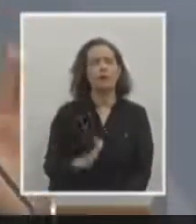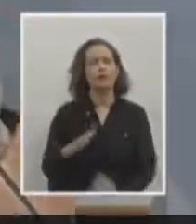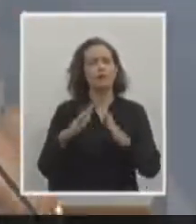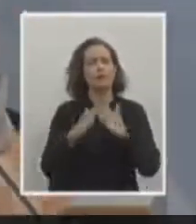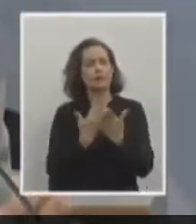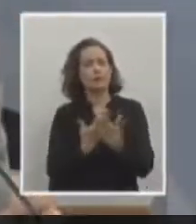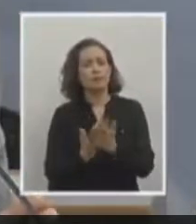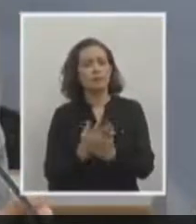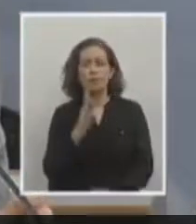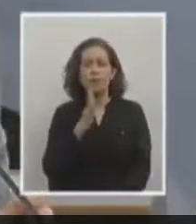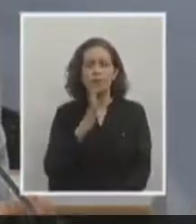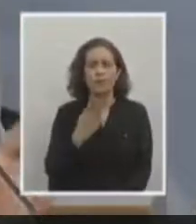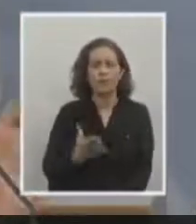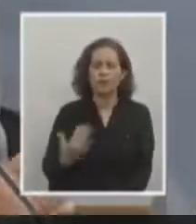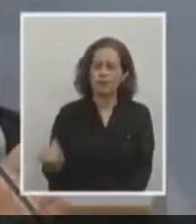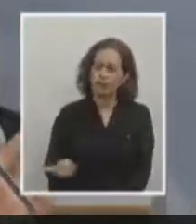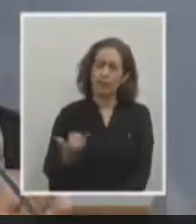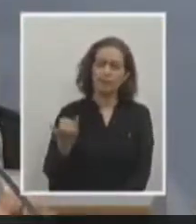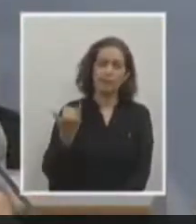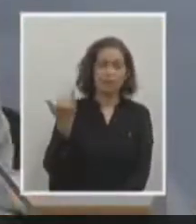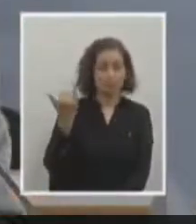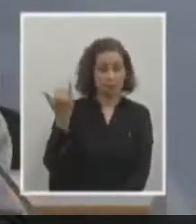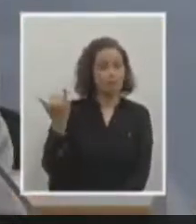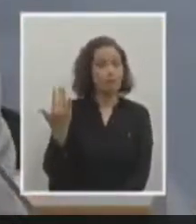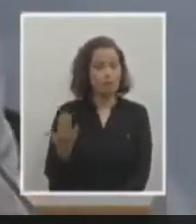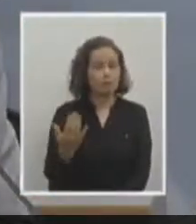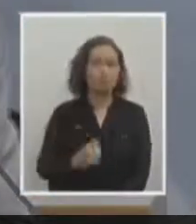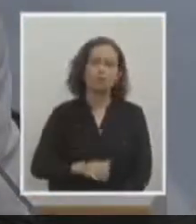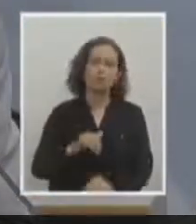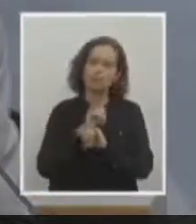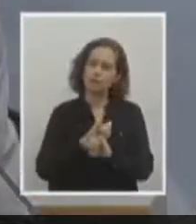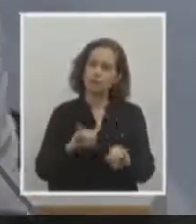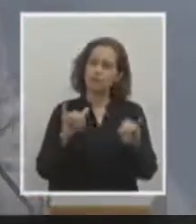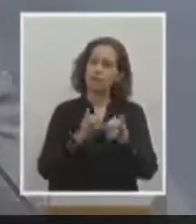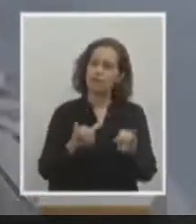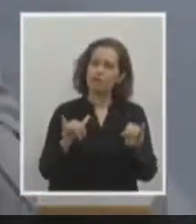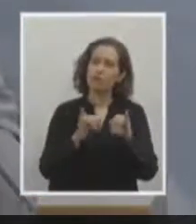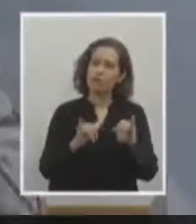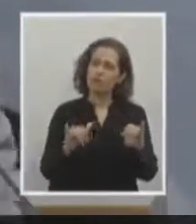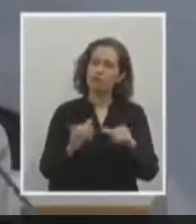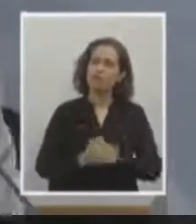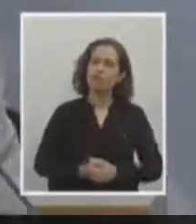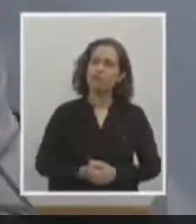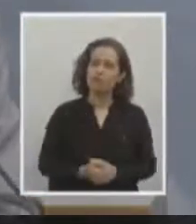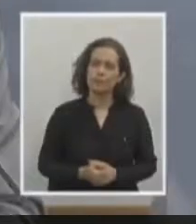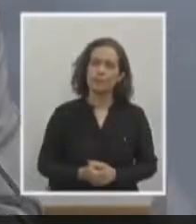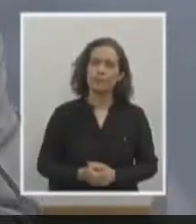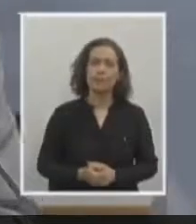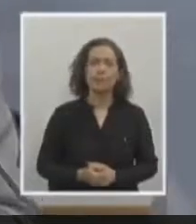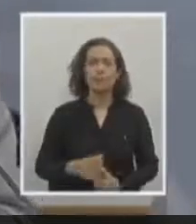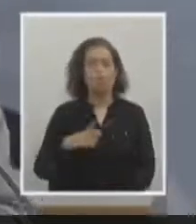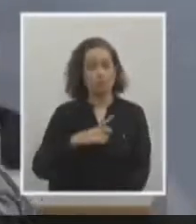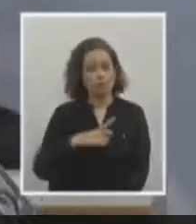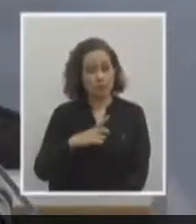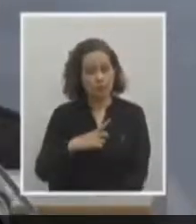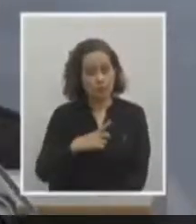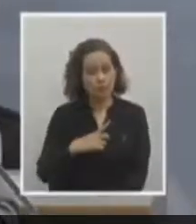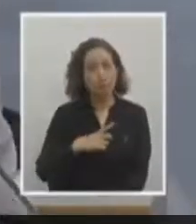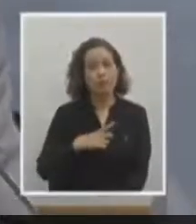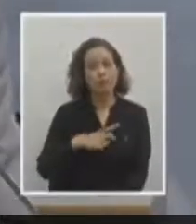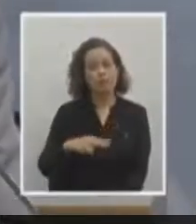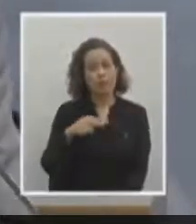mais importante. O mais importante, eu digo, sou avô de uma criança especial, está